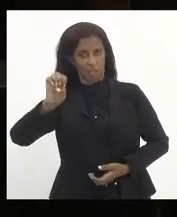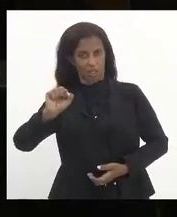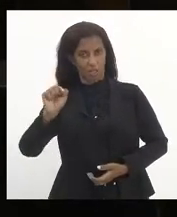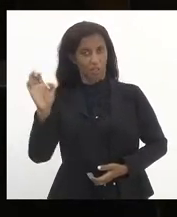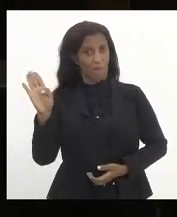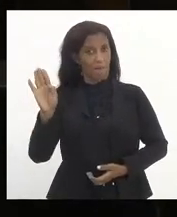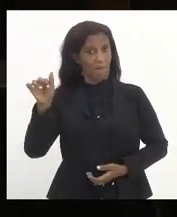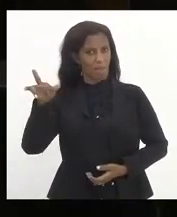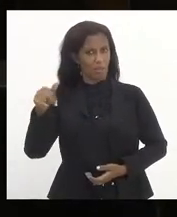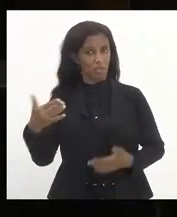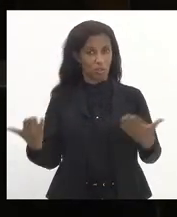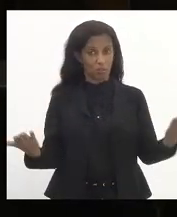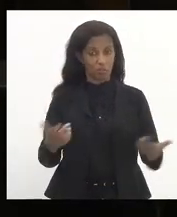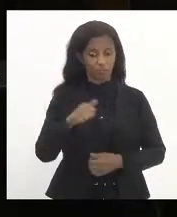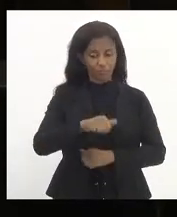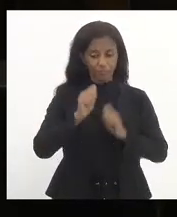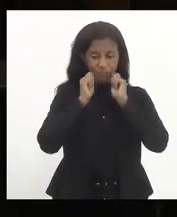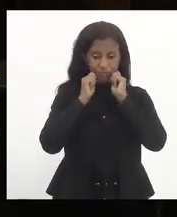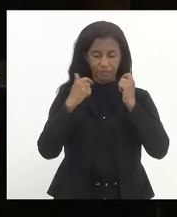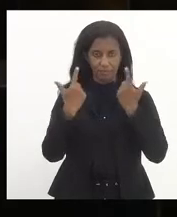Enquanto hoje nós aqui na Alerge,